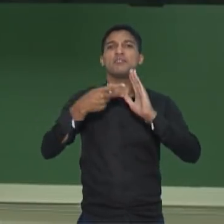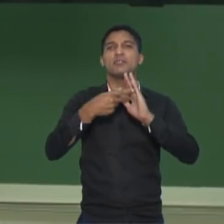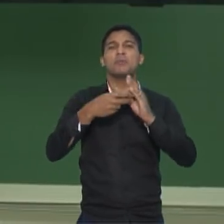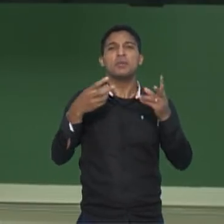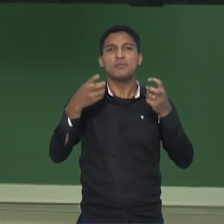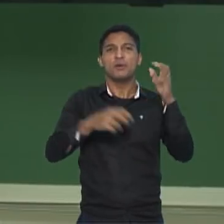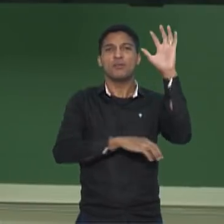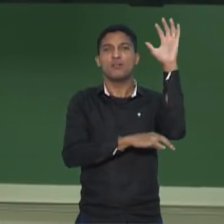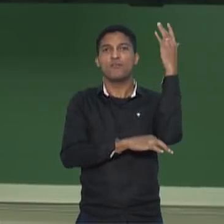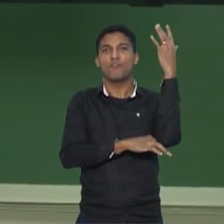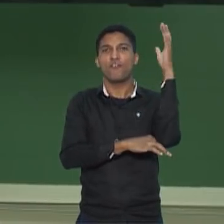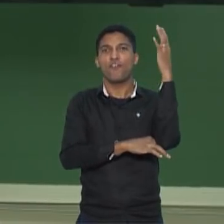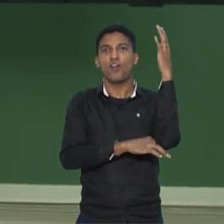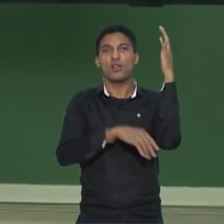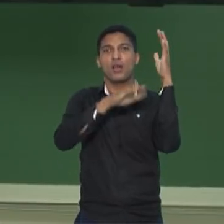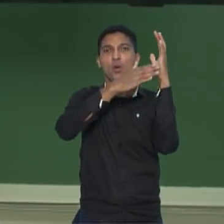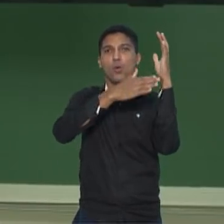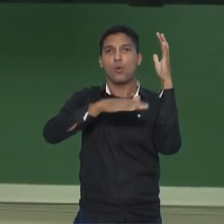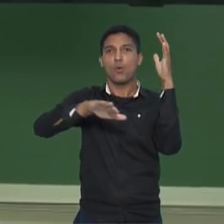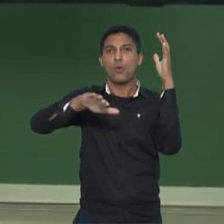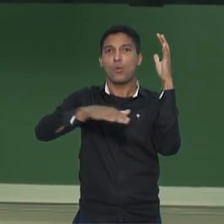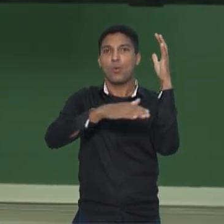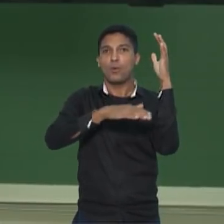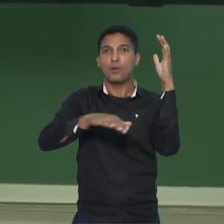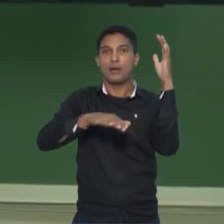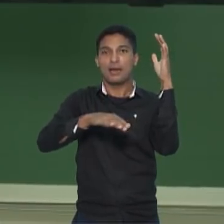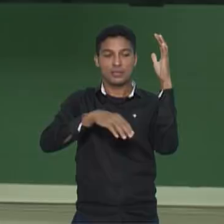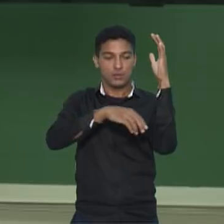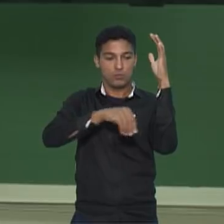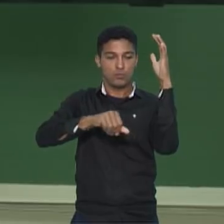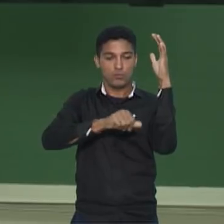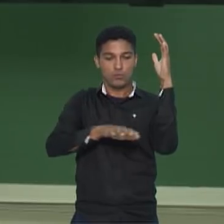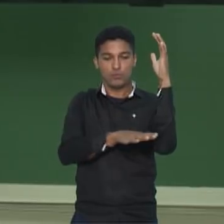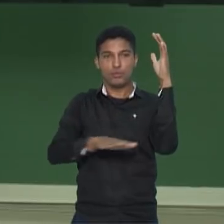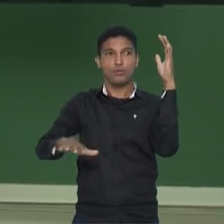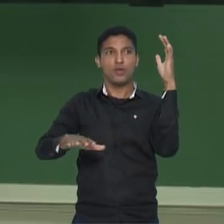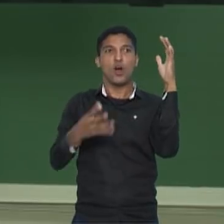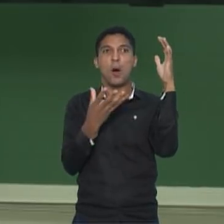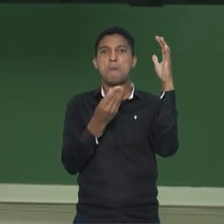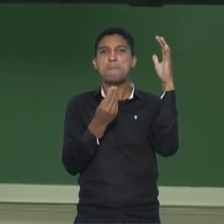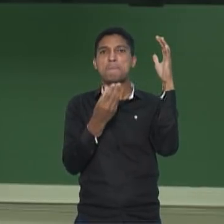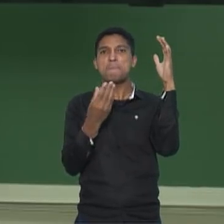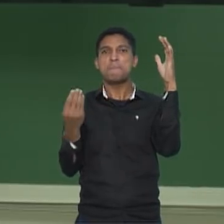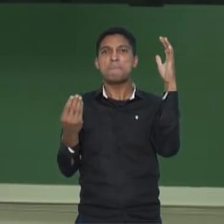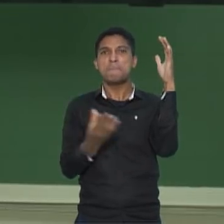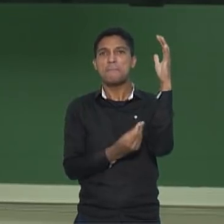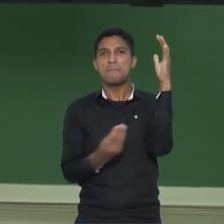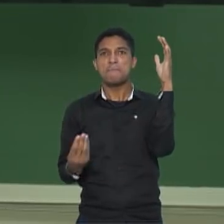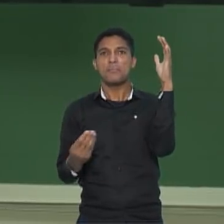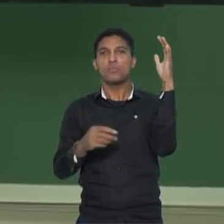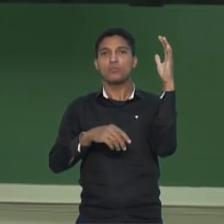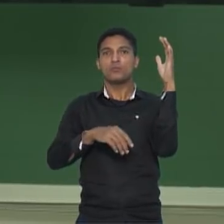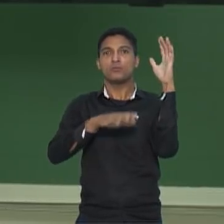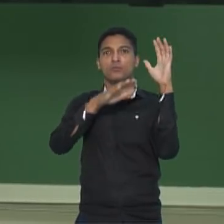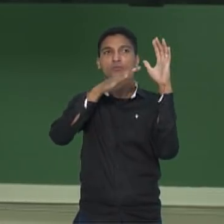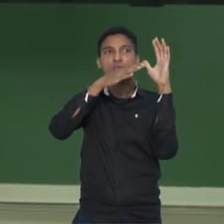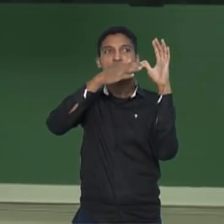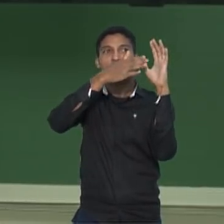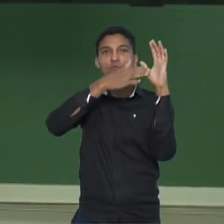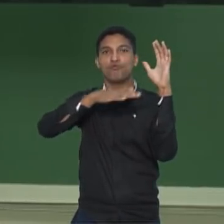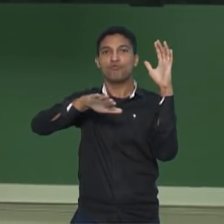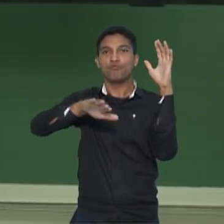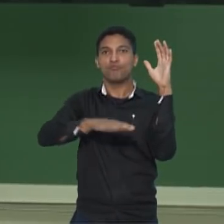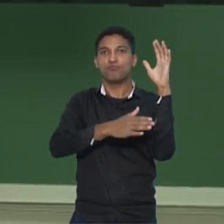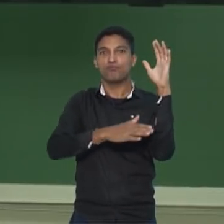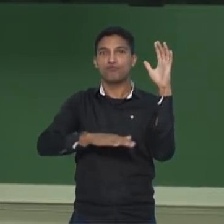árvore, cai no chão. Só que o interessante é que não tem uma folha, são várias. Quando tem uma